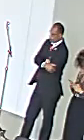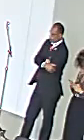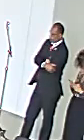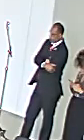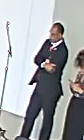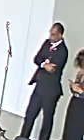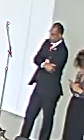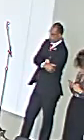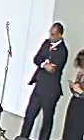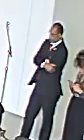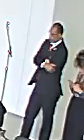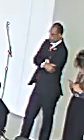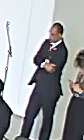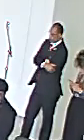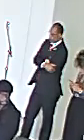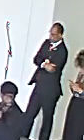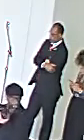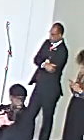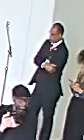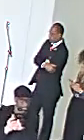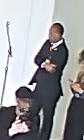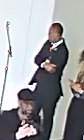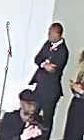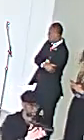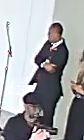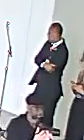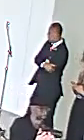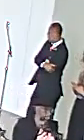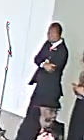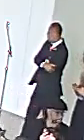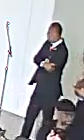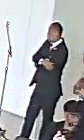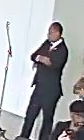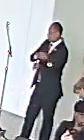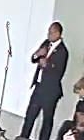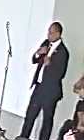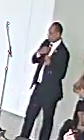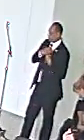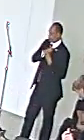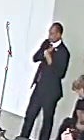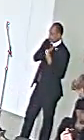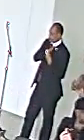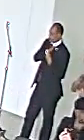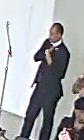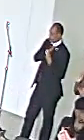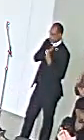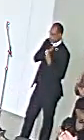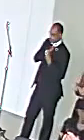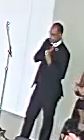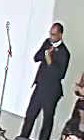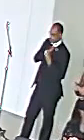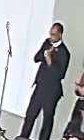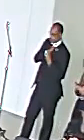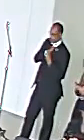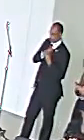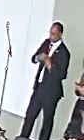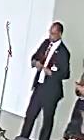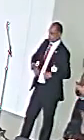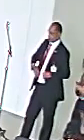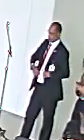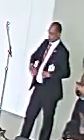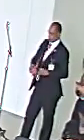conhecer somente no dia de hoje. E presenciei ali um processo também de transformação, né,